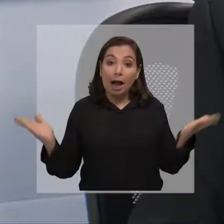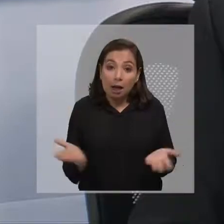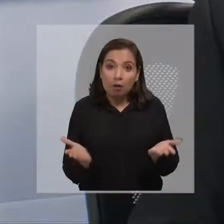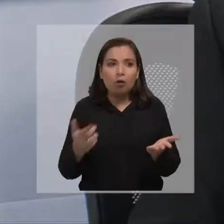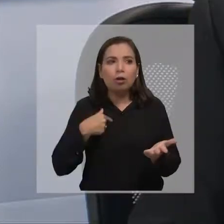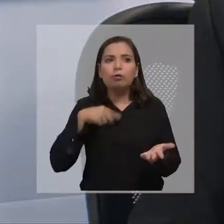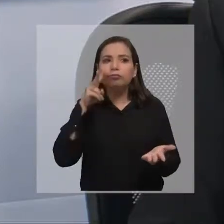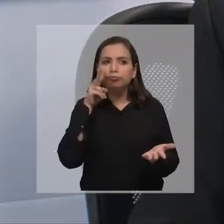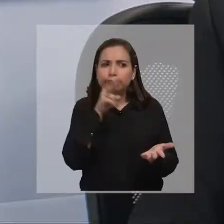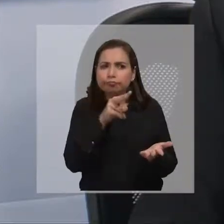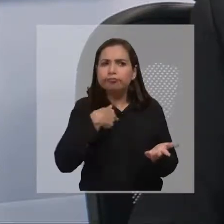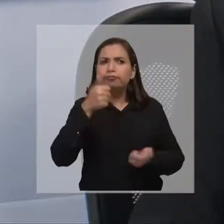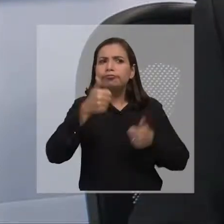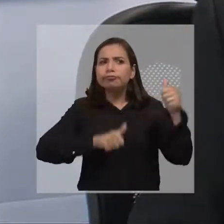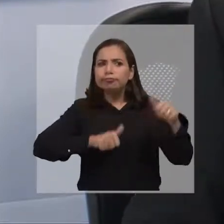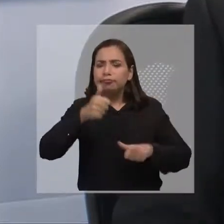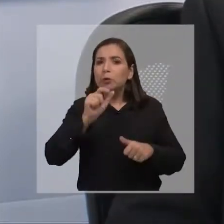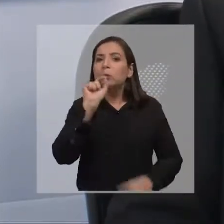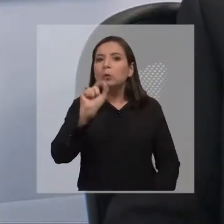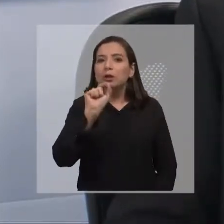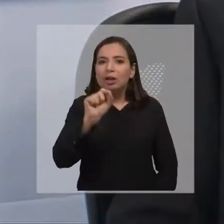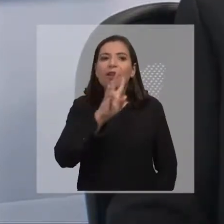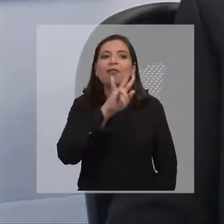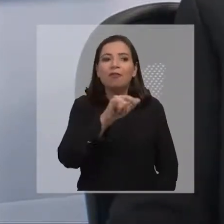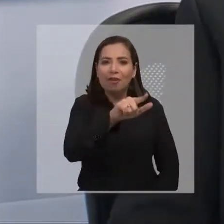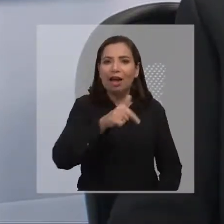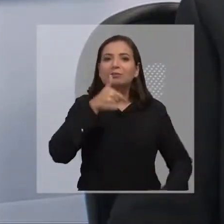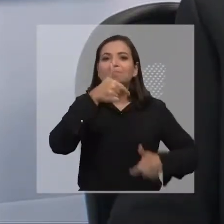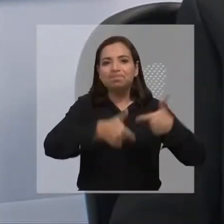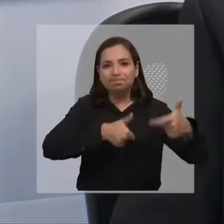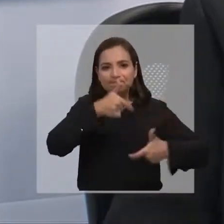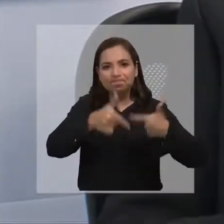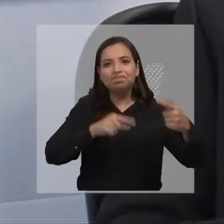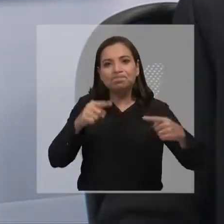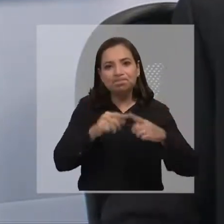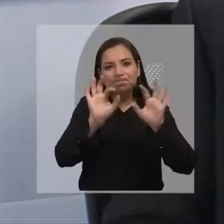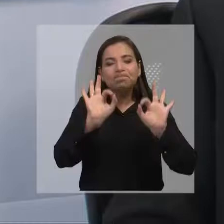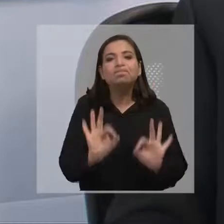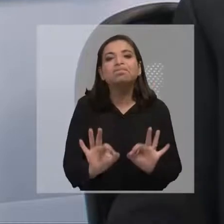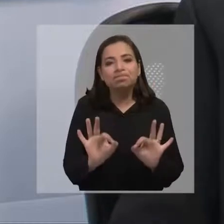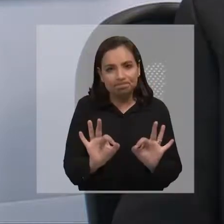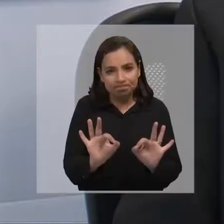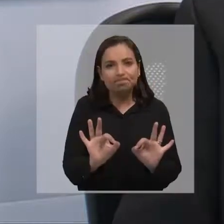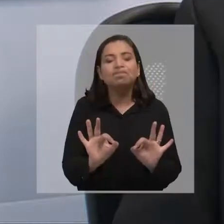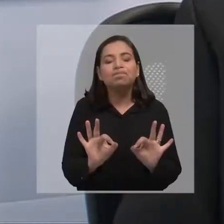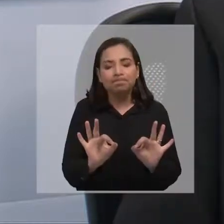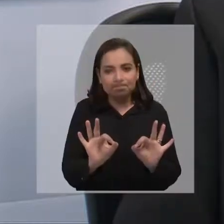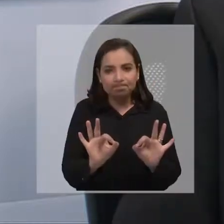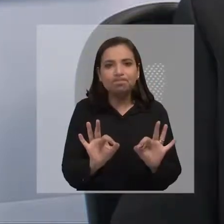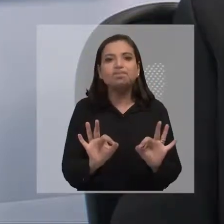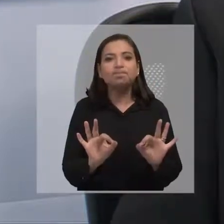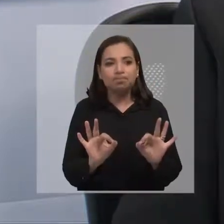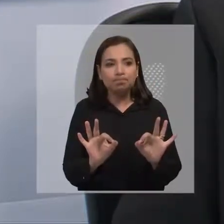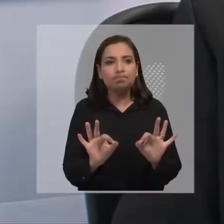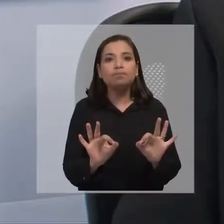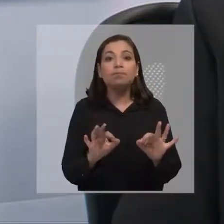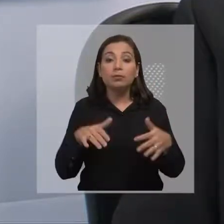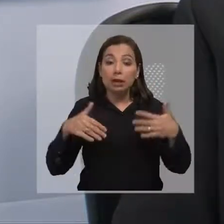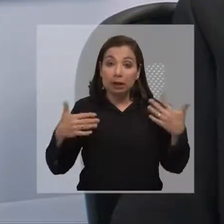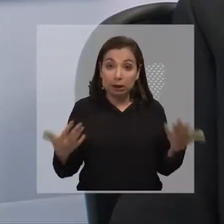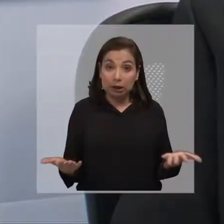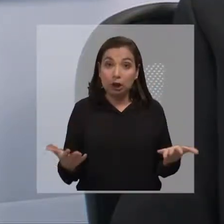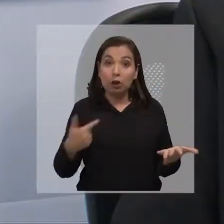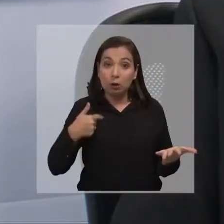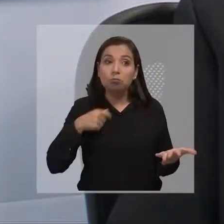minha avaliação, ele vai atuar desde o início desde a pré-campanha até o início do primeiro turno. E eu acho